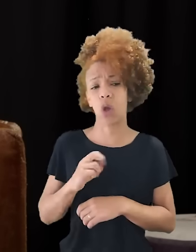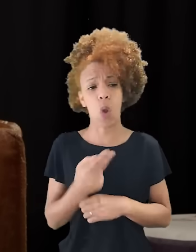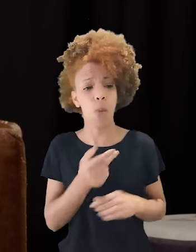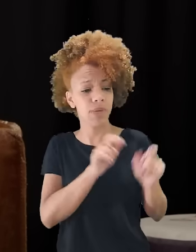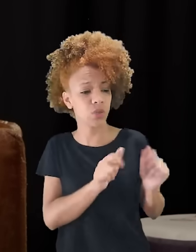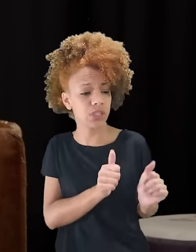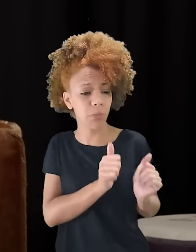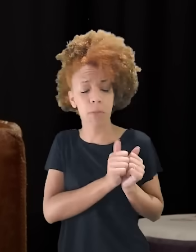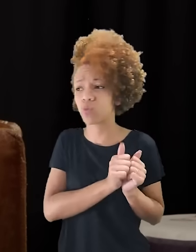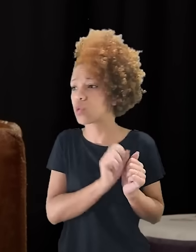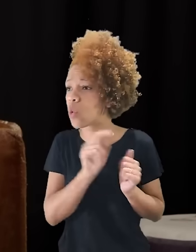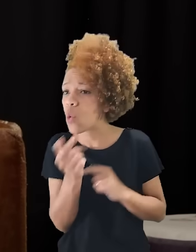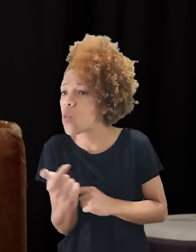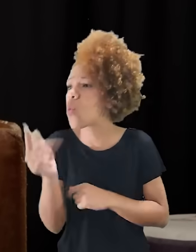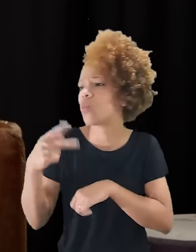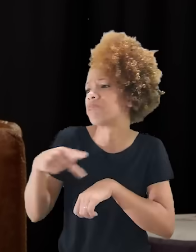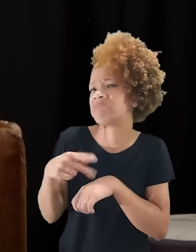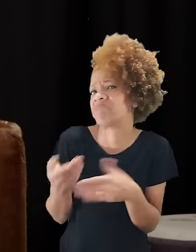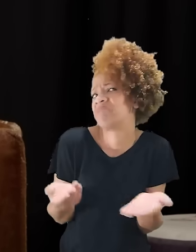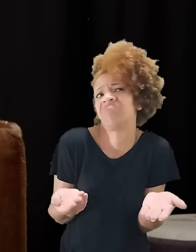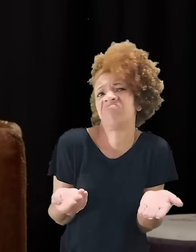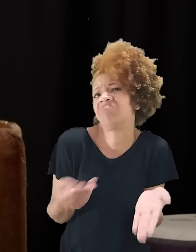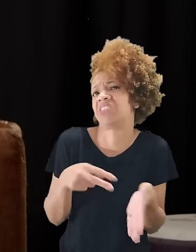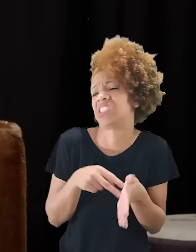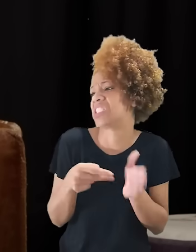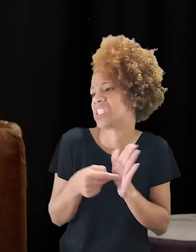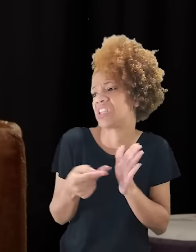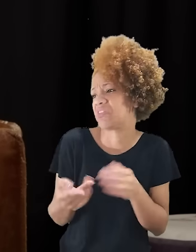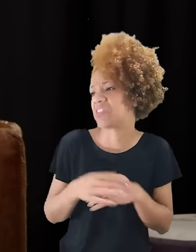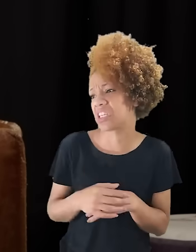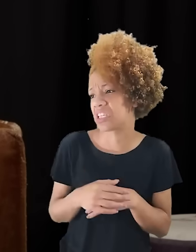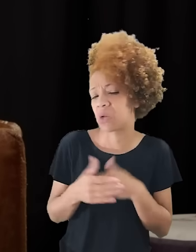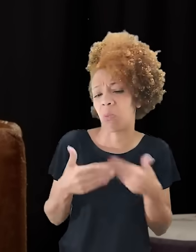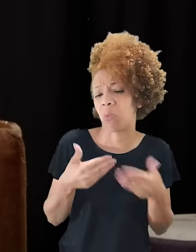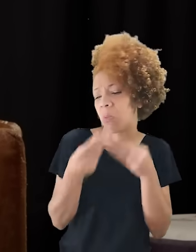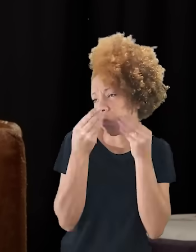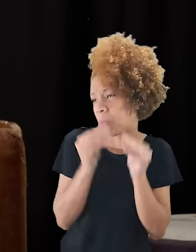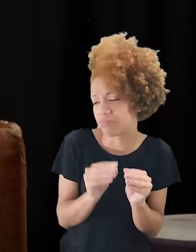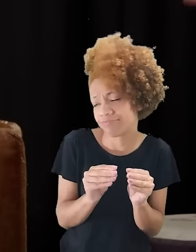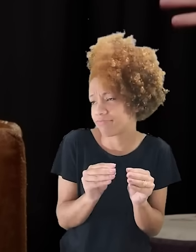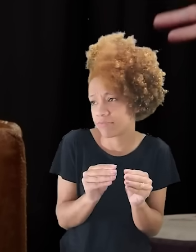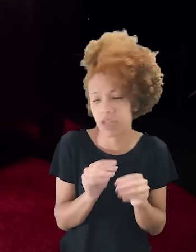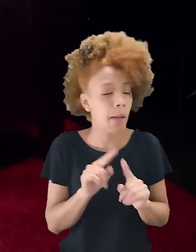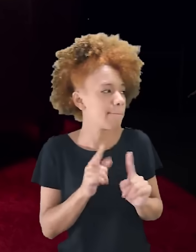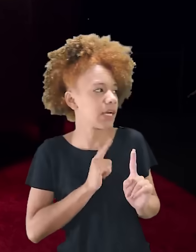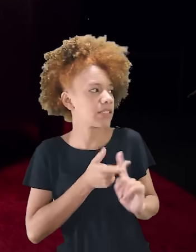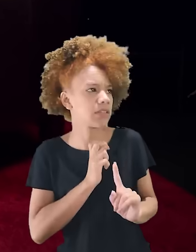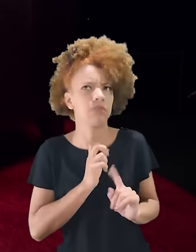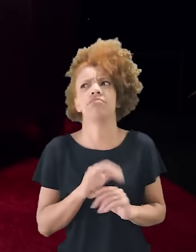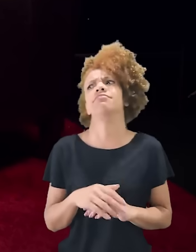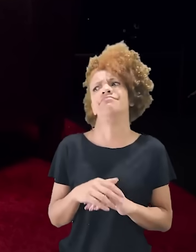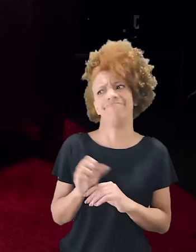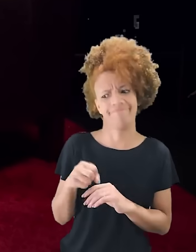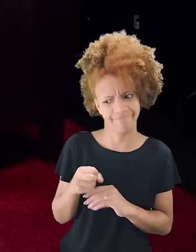mim ou lá de fora etc e tal que sim eu não me importo entendeu Mas você toma Hater